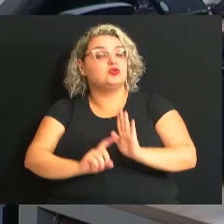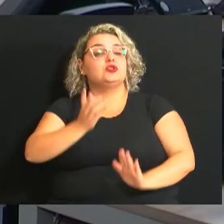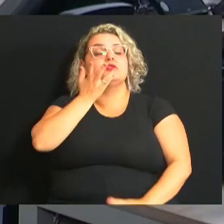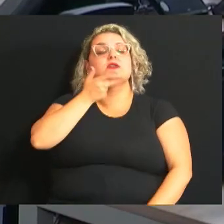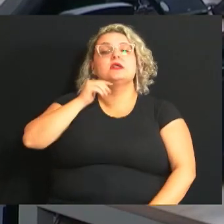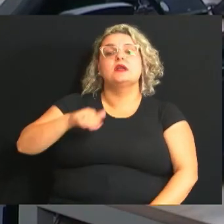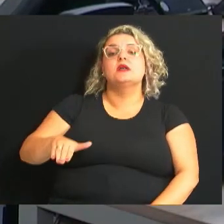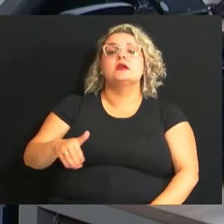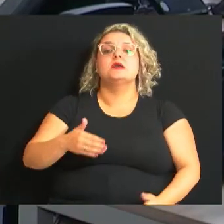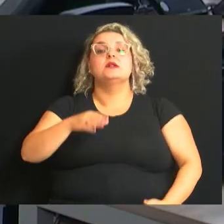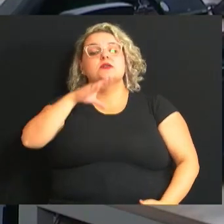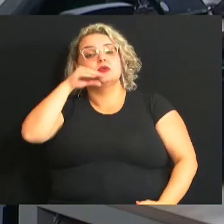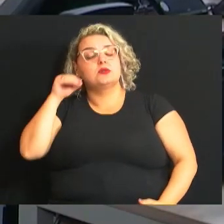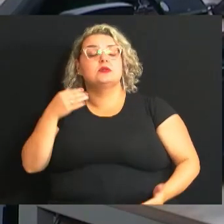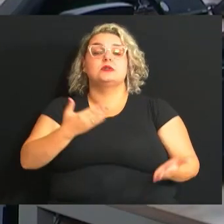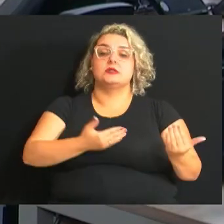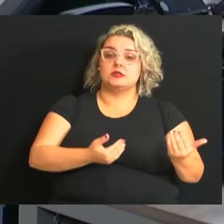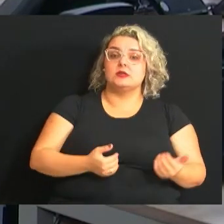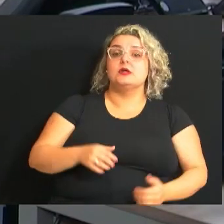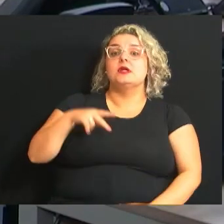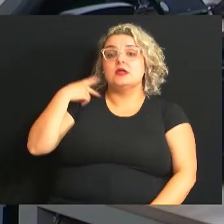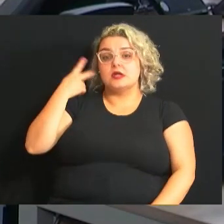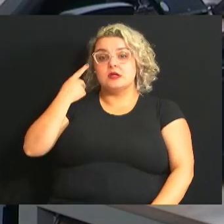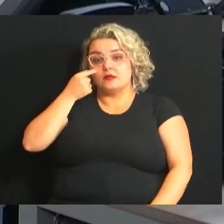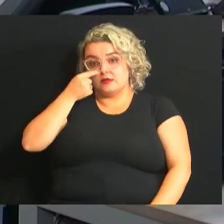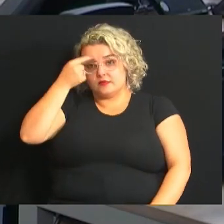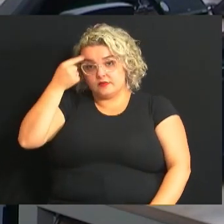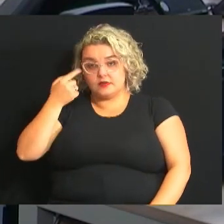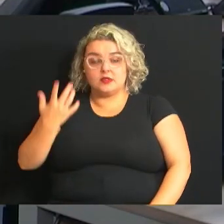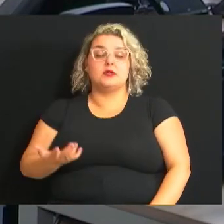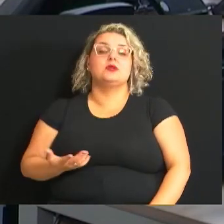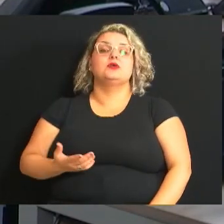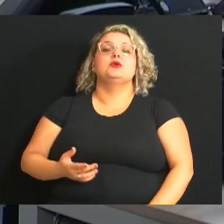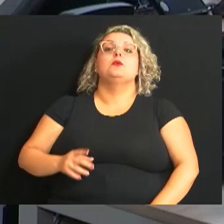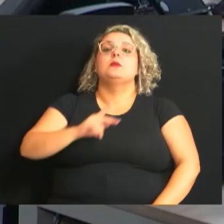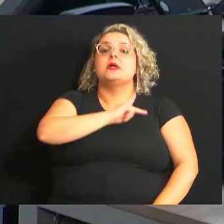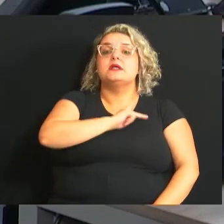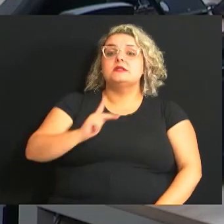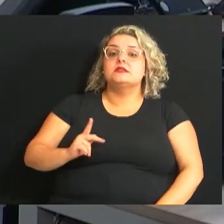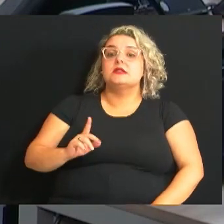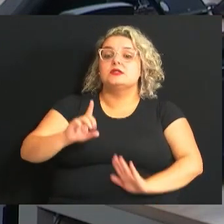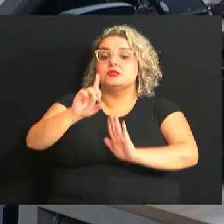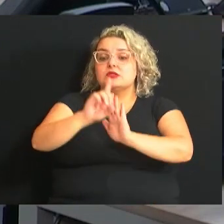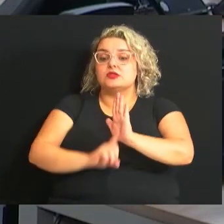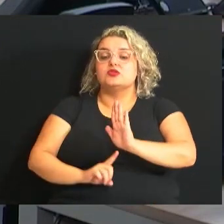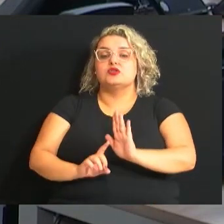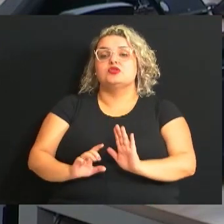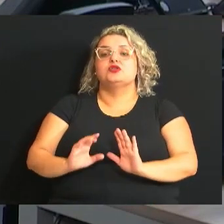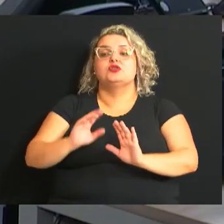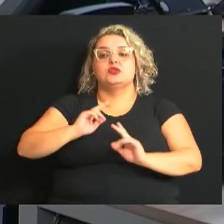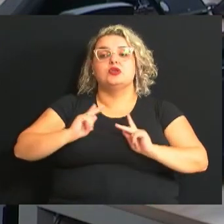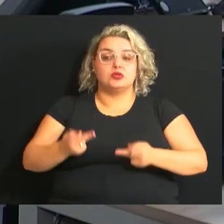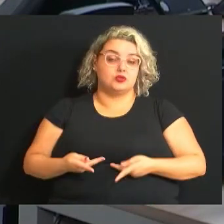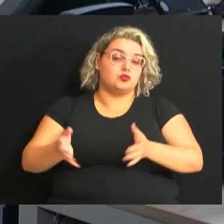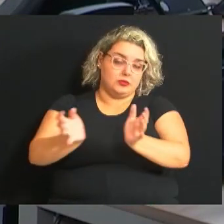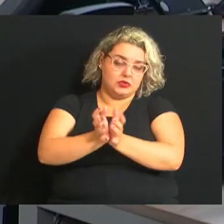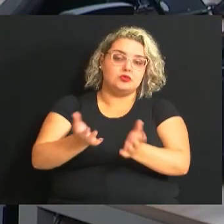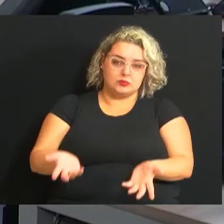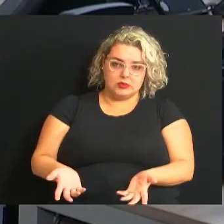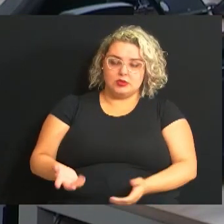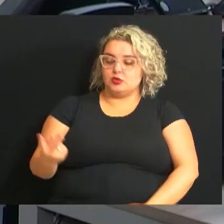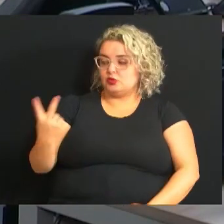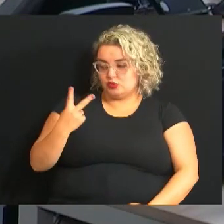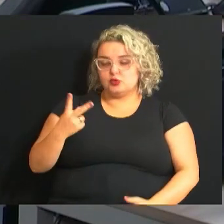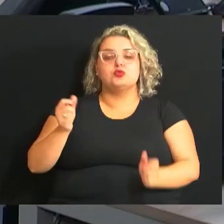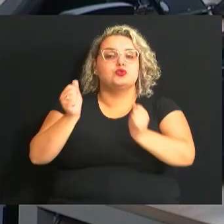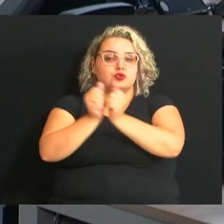Juventude, e a vereadora Paola Miguel, presidente da Comissão de Direitos Humanos. Nós fizemos uma reunião em conjunto, né,